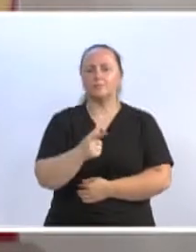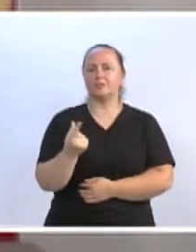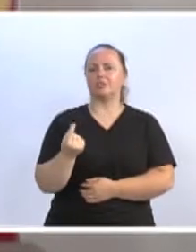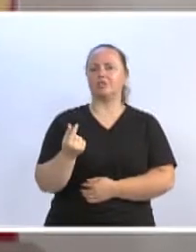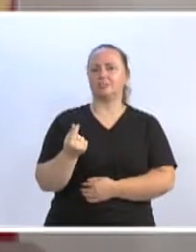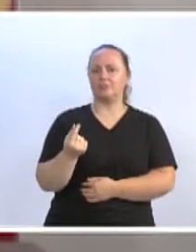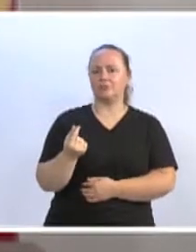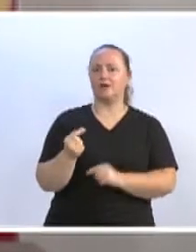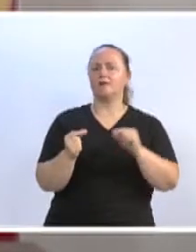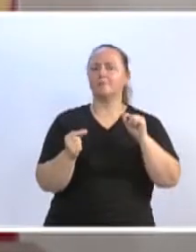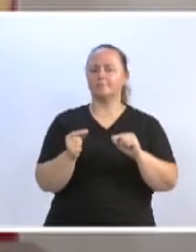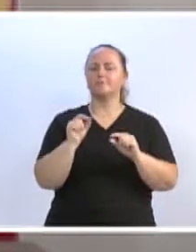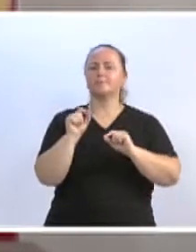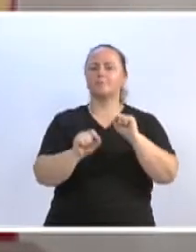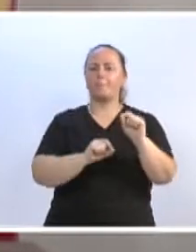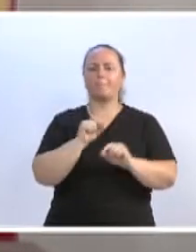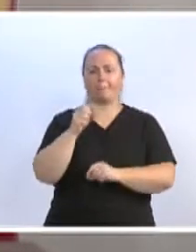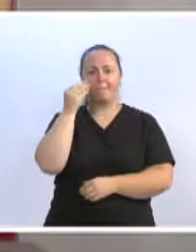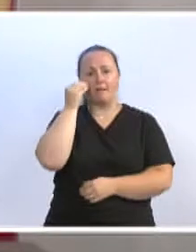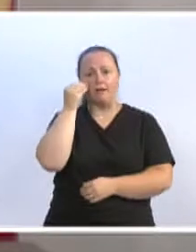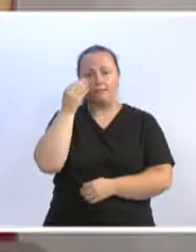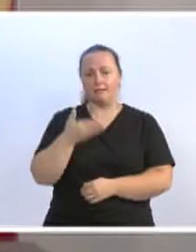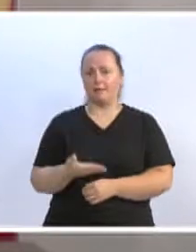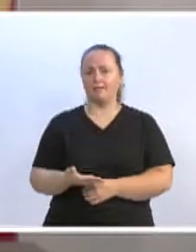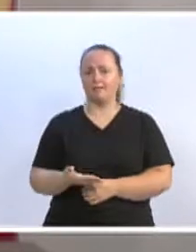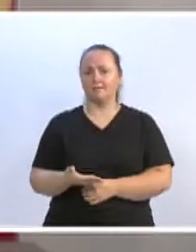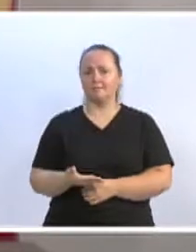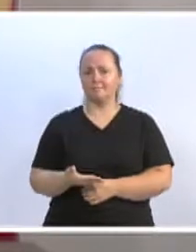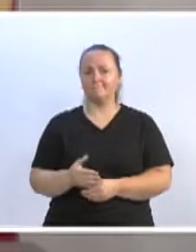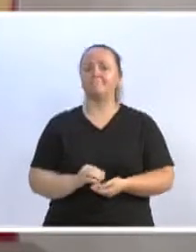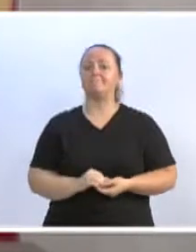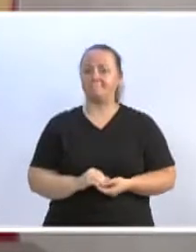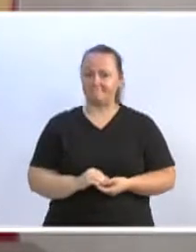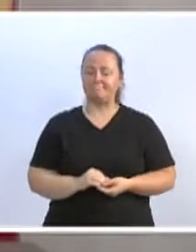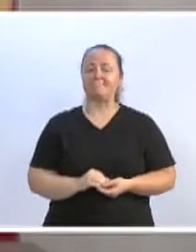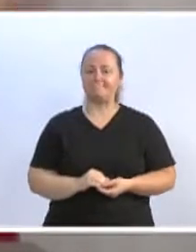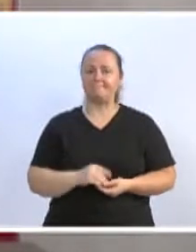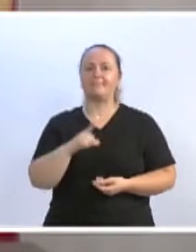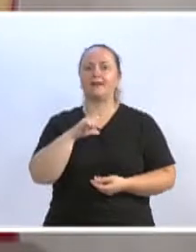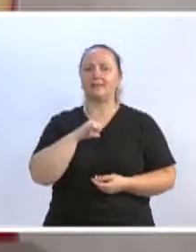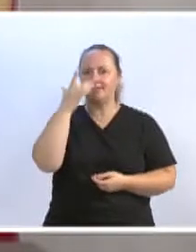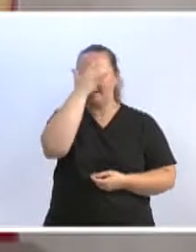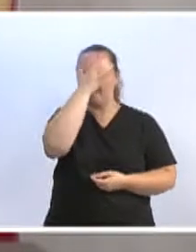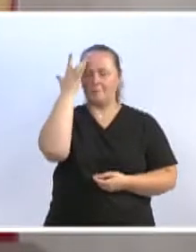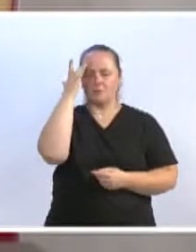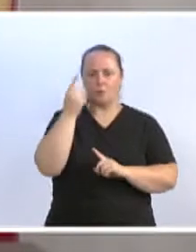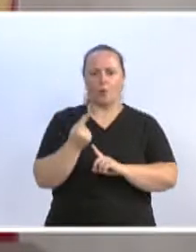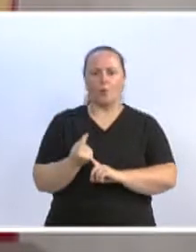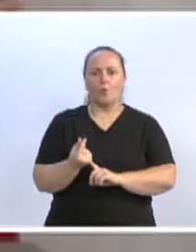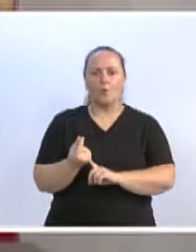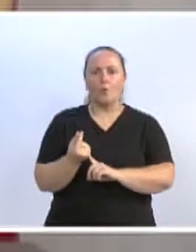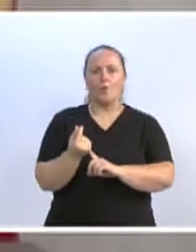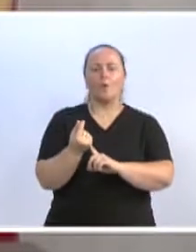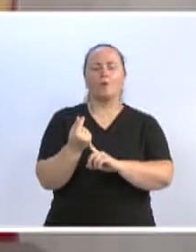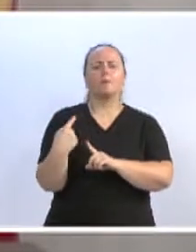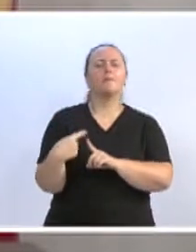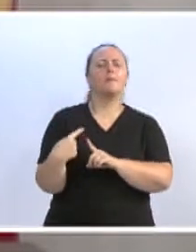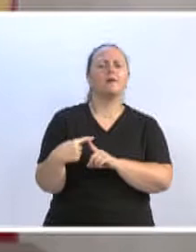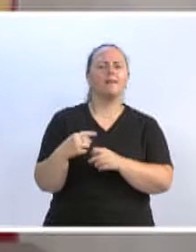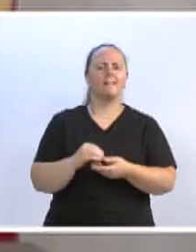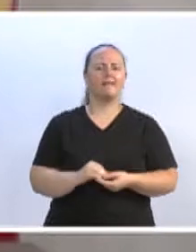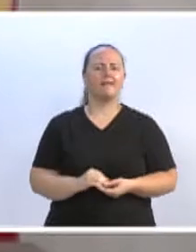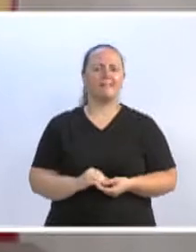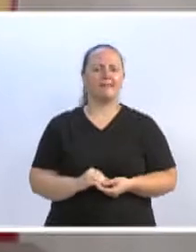últimos 20 anos, tenta fazer exatamente isso. Tem muita gente ficando rica com a indústria da